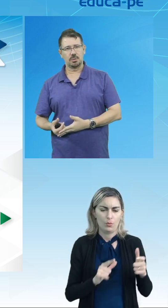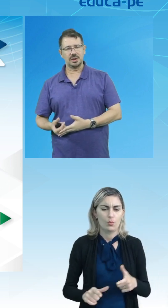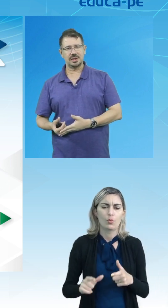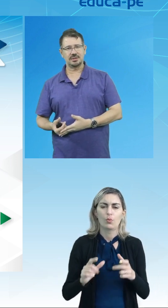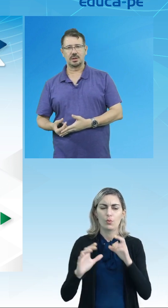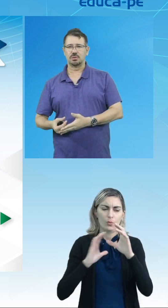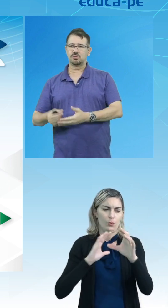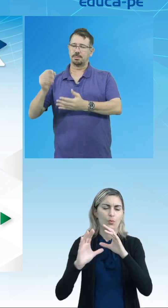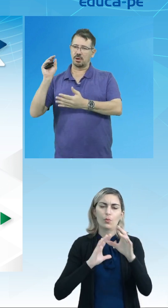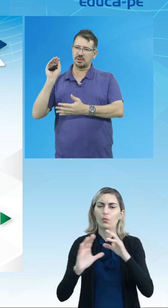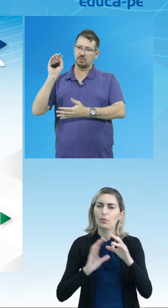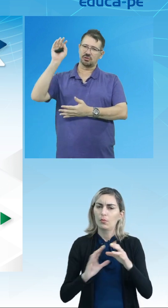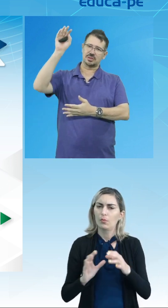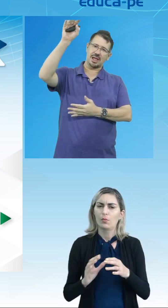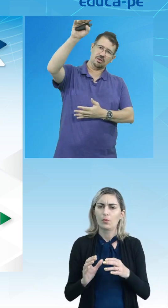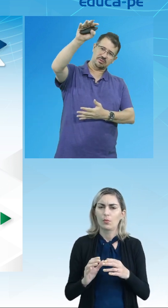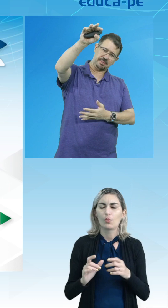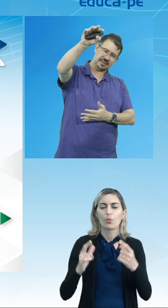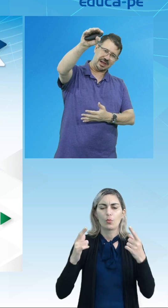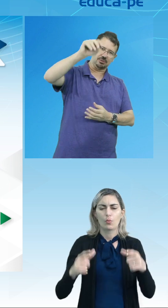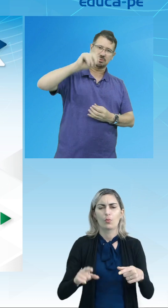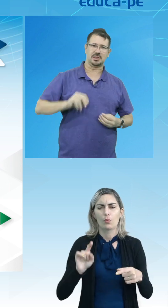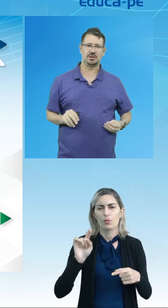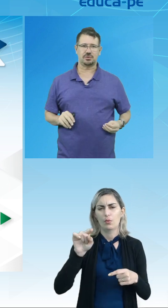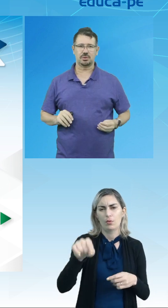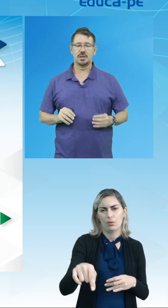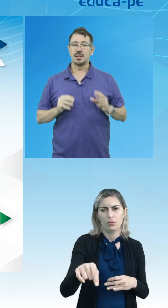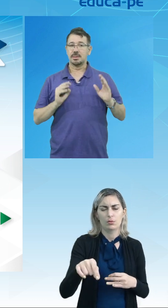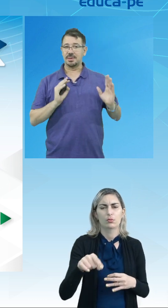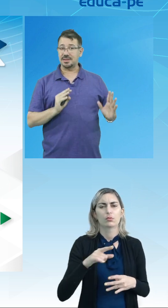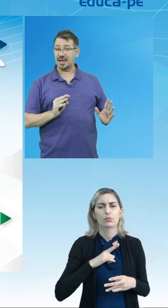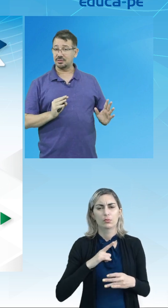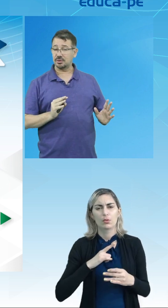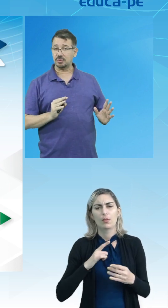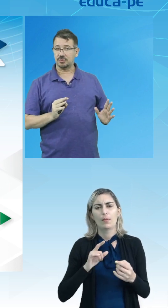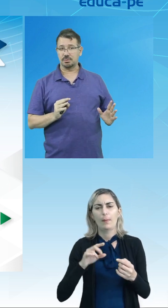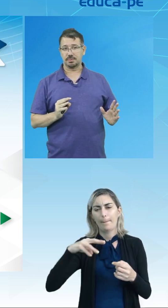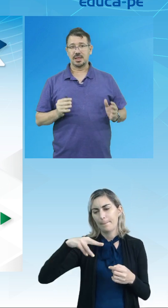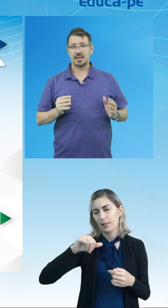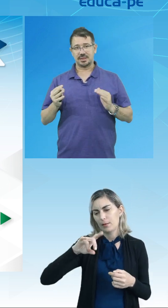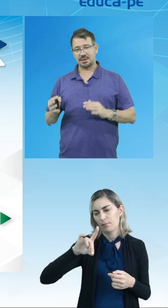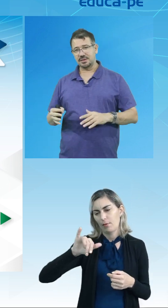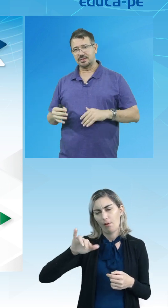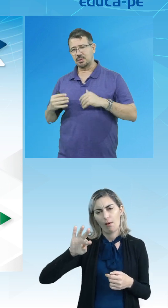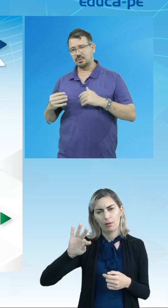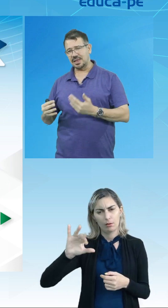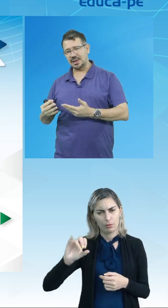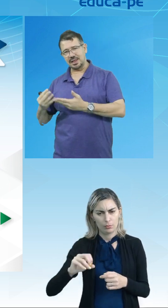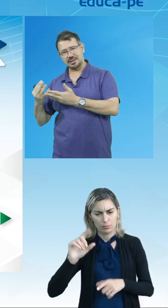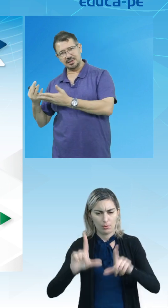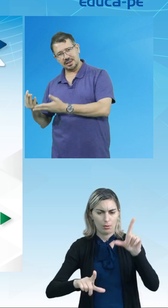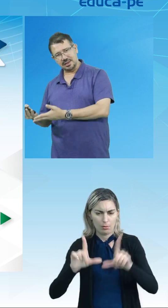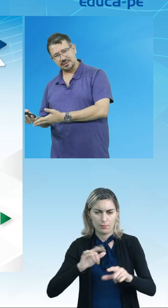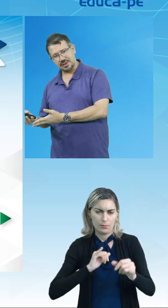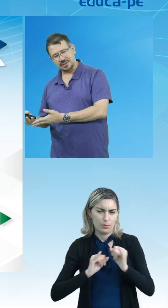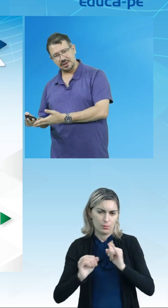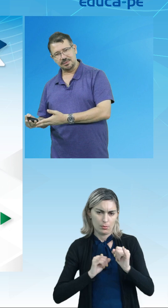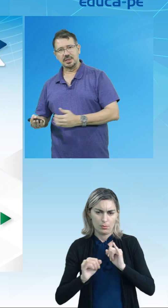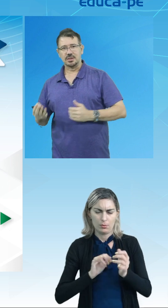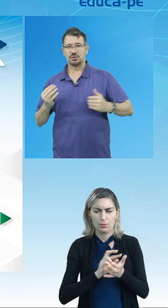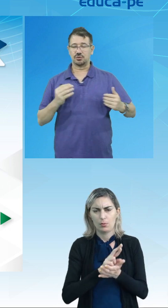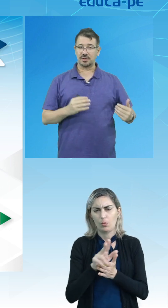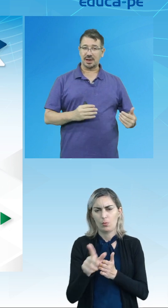de comunicação. Suporte é onde está hospedado o texto. Midiáticos, televisão, internet,